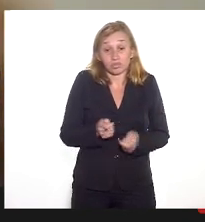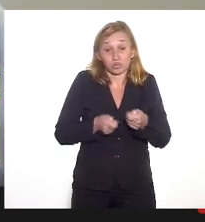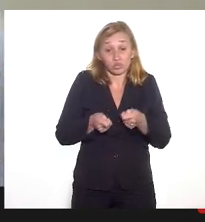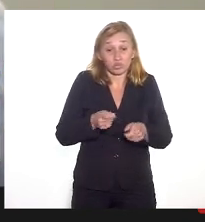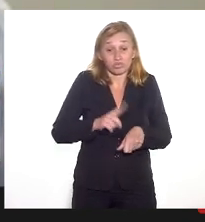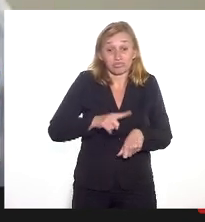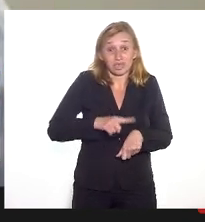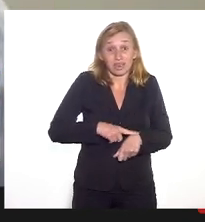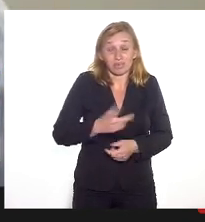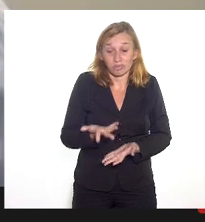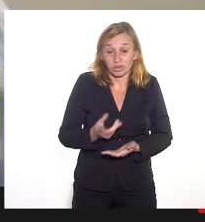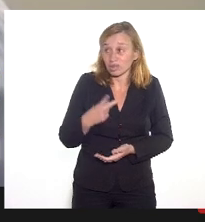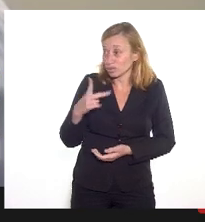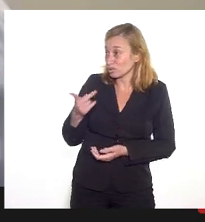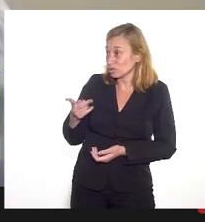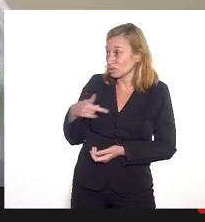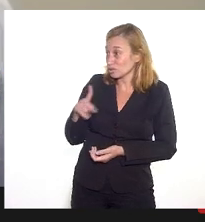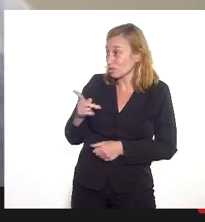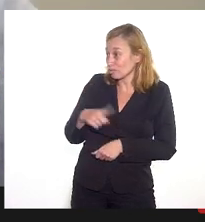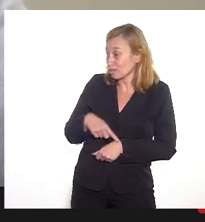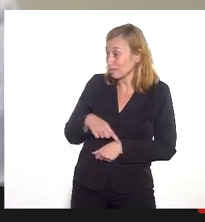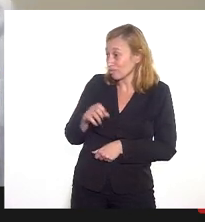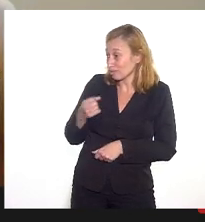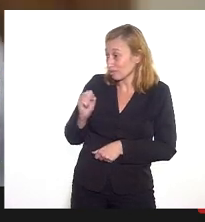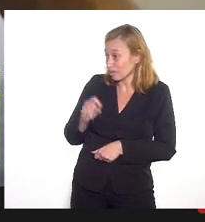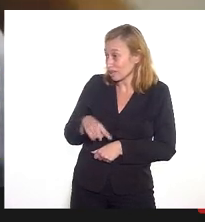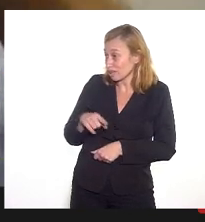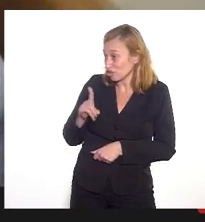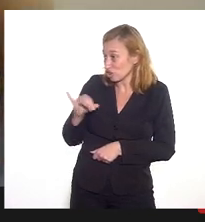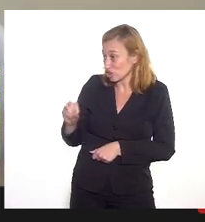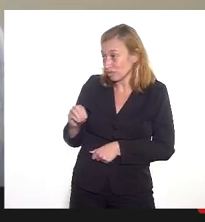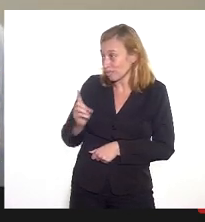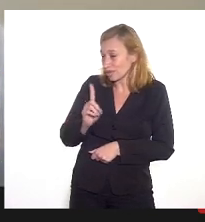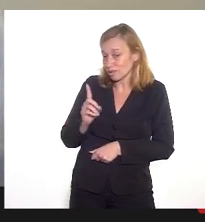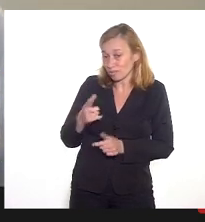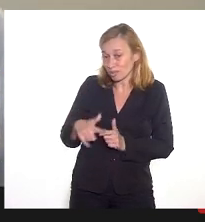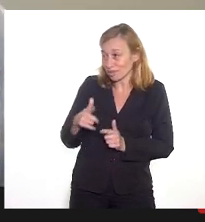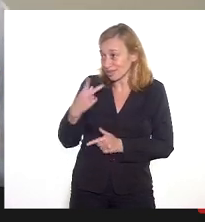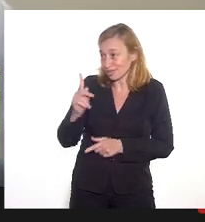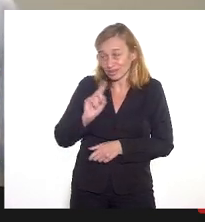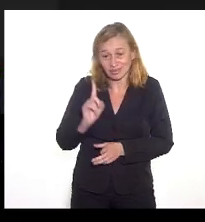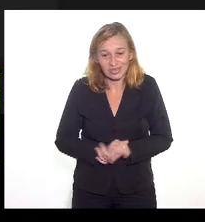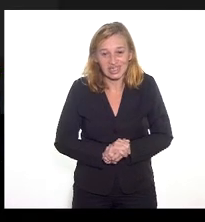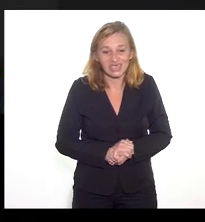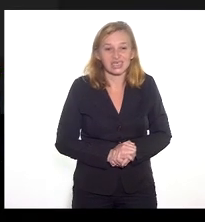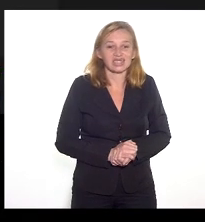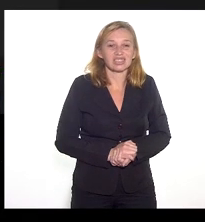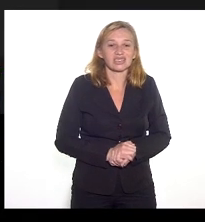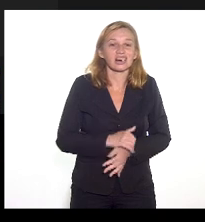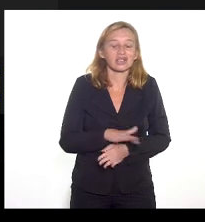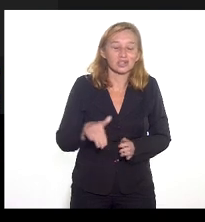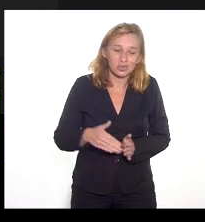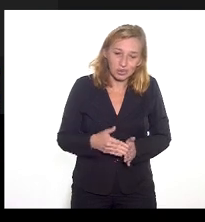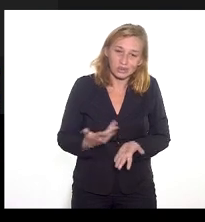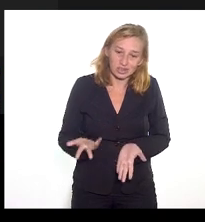tempo, logo na sua vez, né, Diedro? Mas não é com você, não, hein? Mas eu para todo mundo